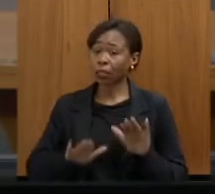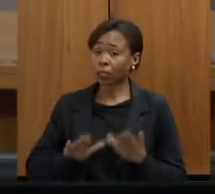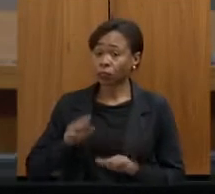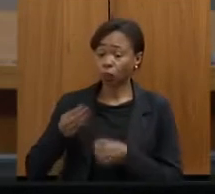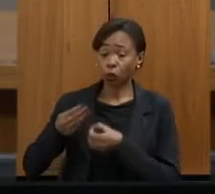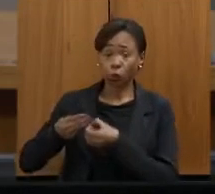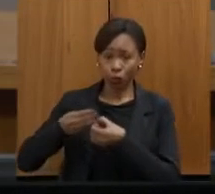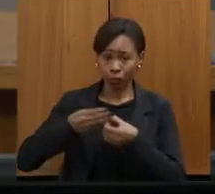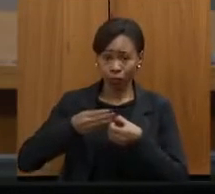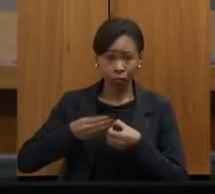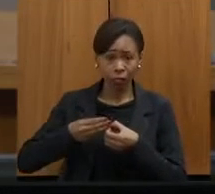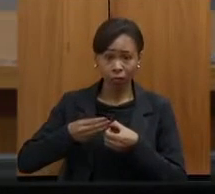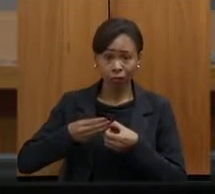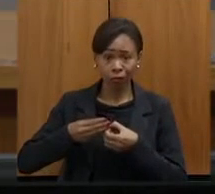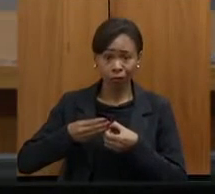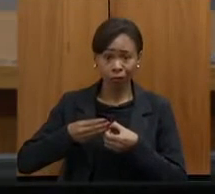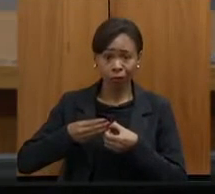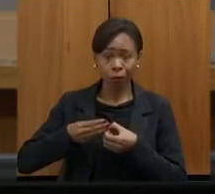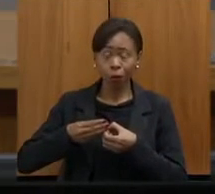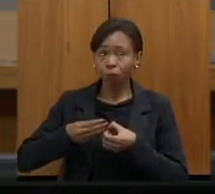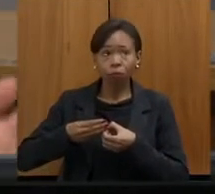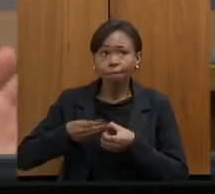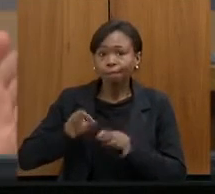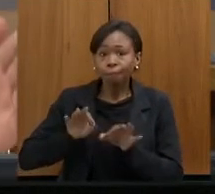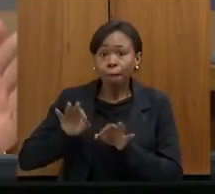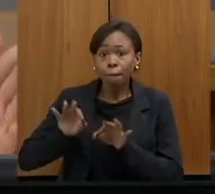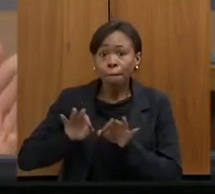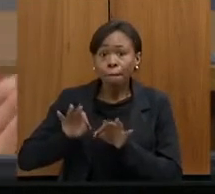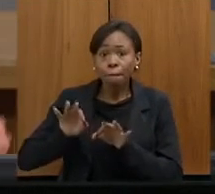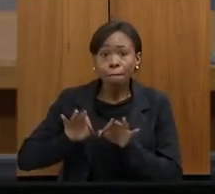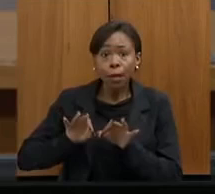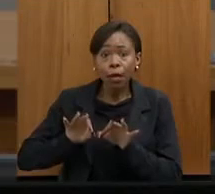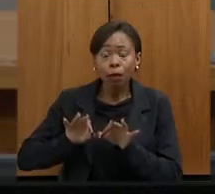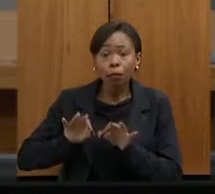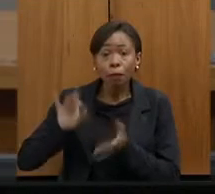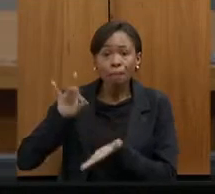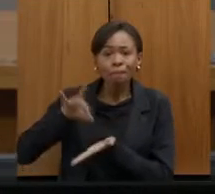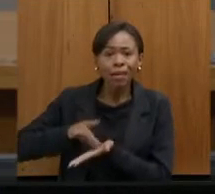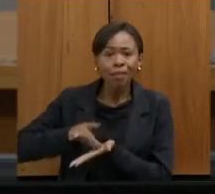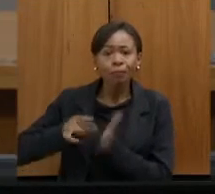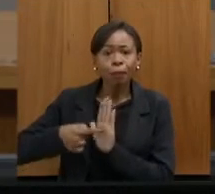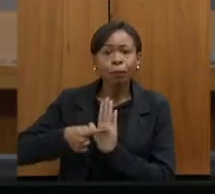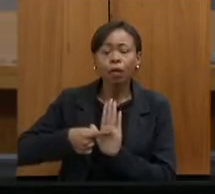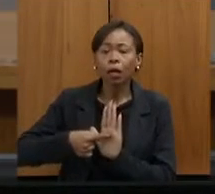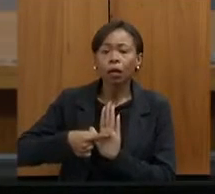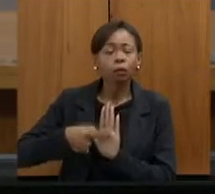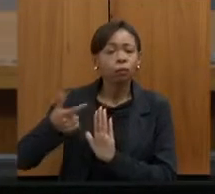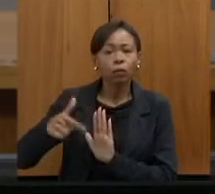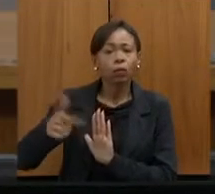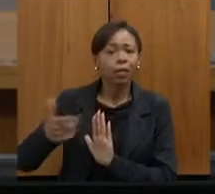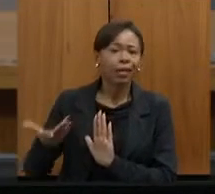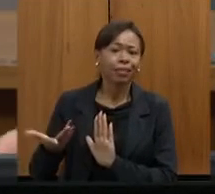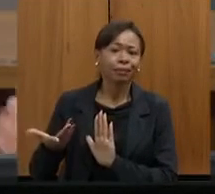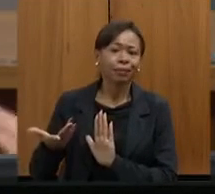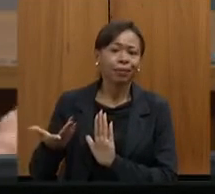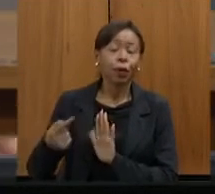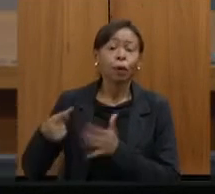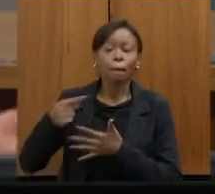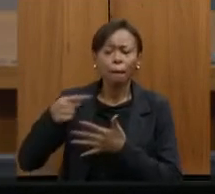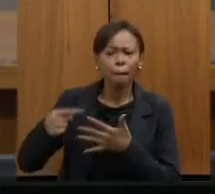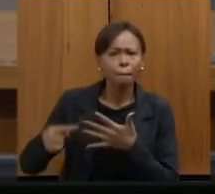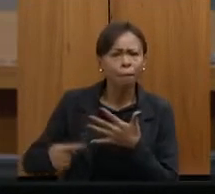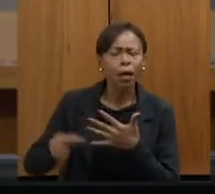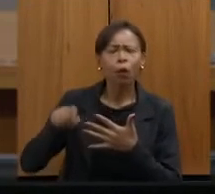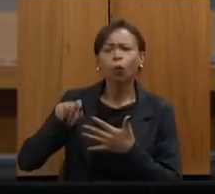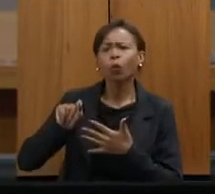apresentar um plano de ação válido. Enxergar o que é uma prioridade, qual é a sua realidade fundiária, que é o